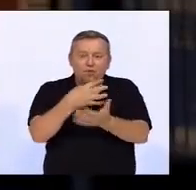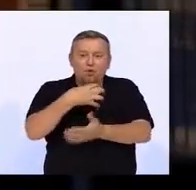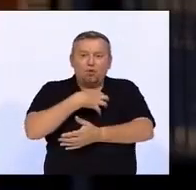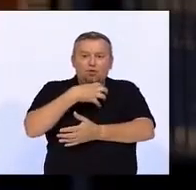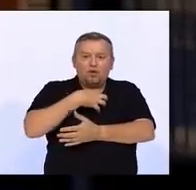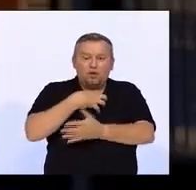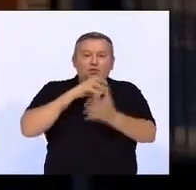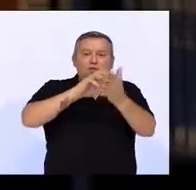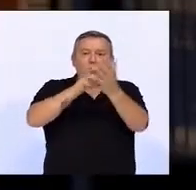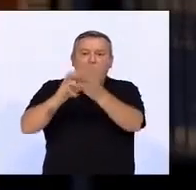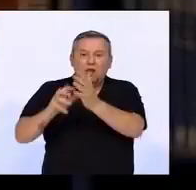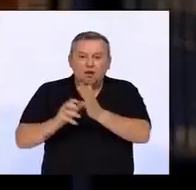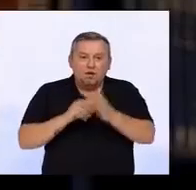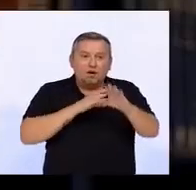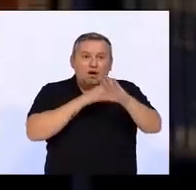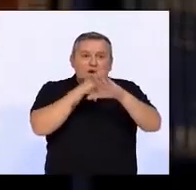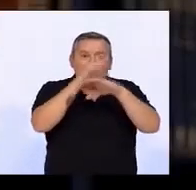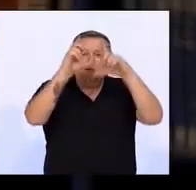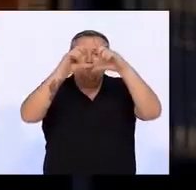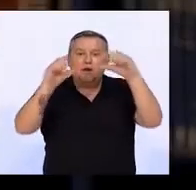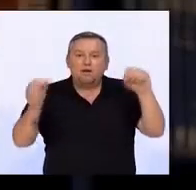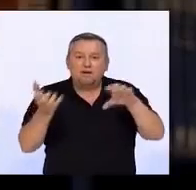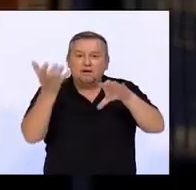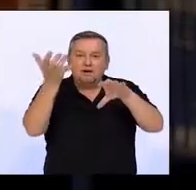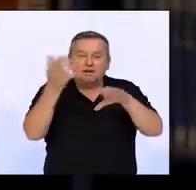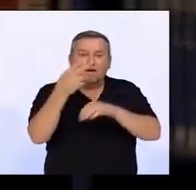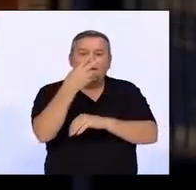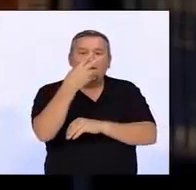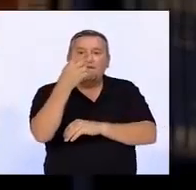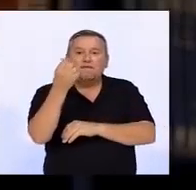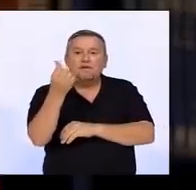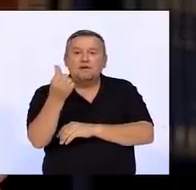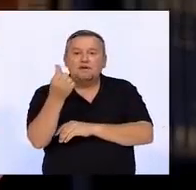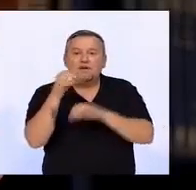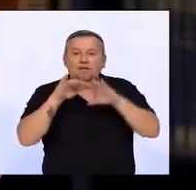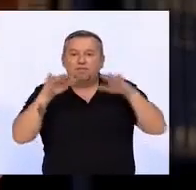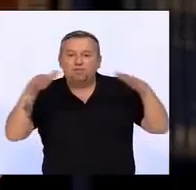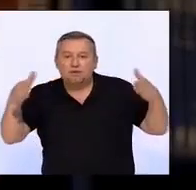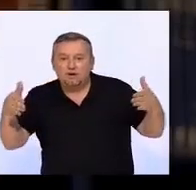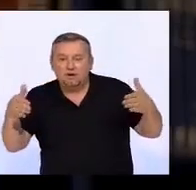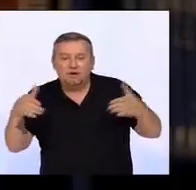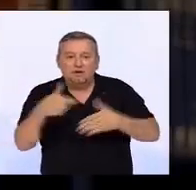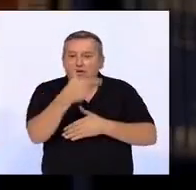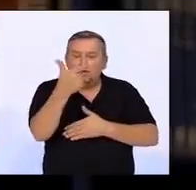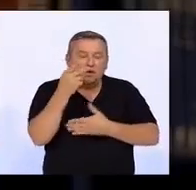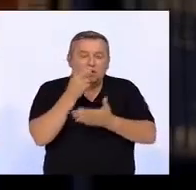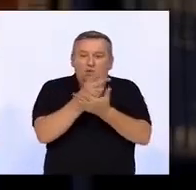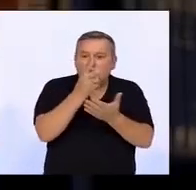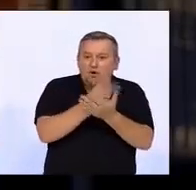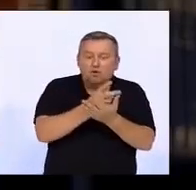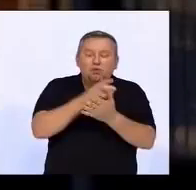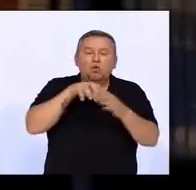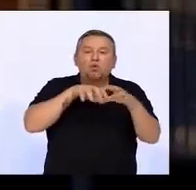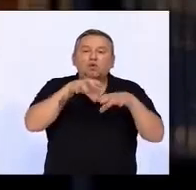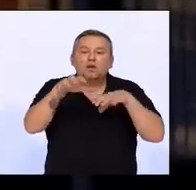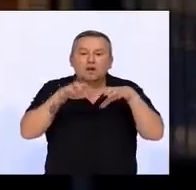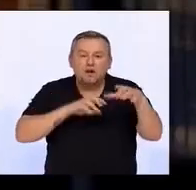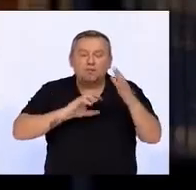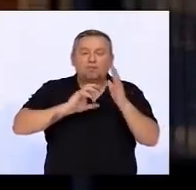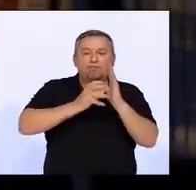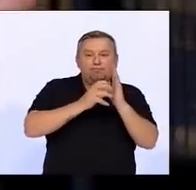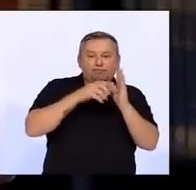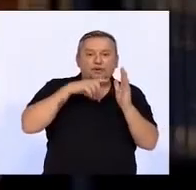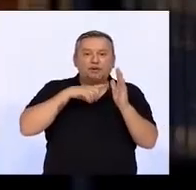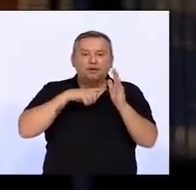leva para dentro do Congresso Nacional 26 bancadas. Não tem como continuar com um sistema partidário que faz com que nós tenhamos